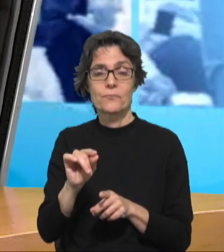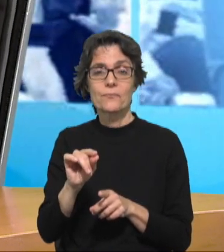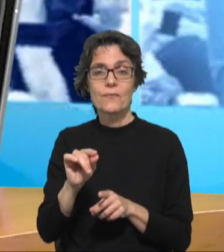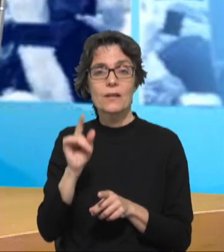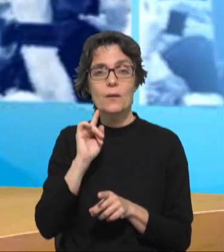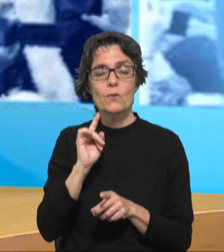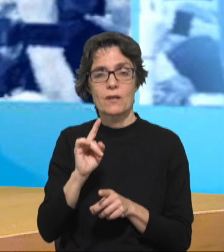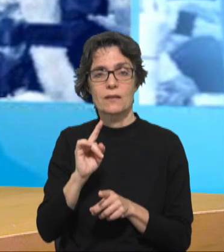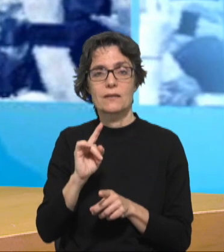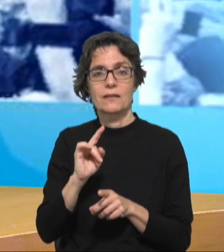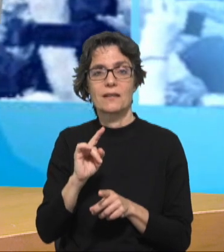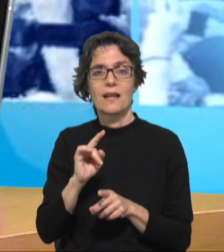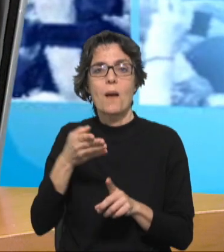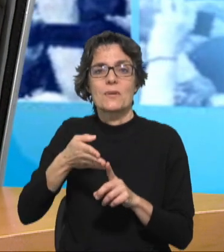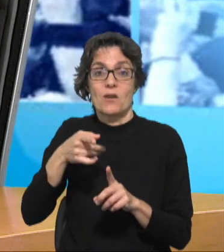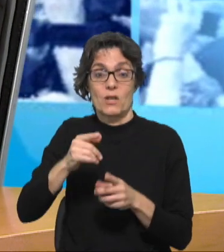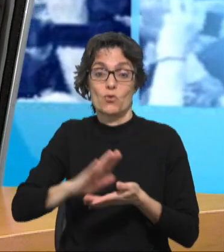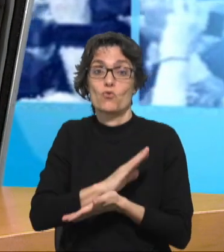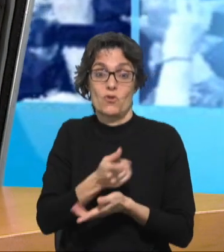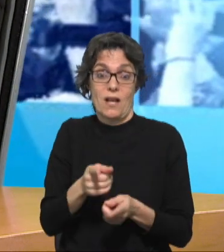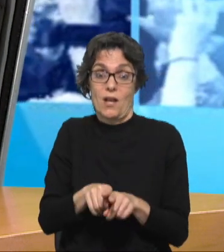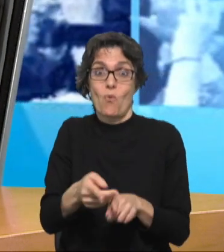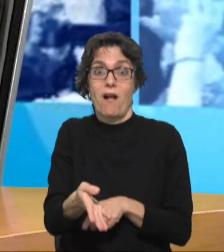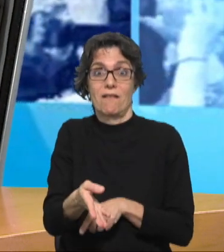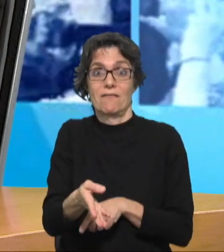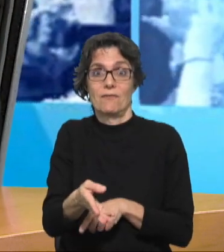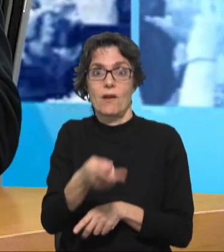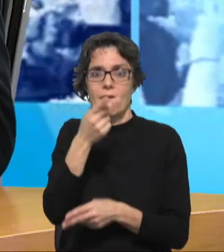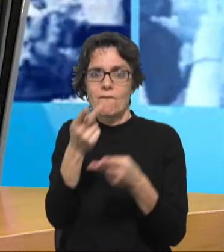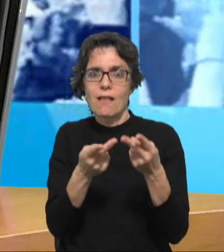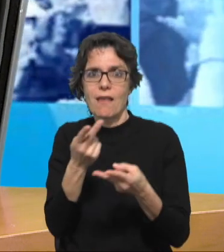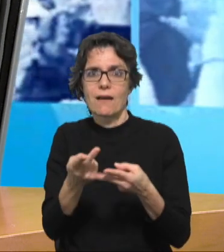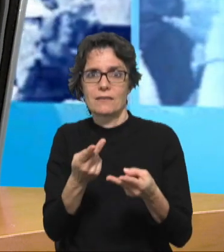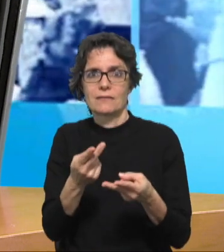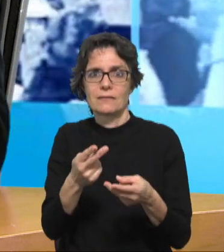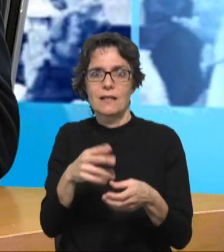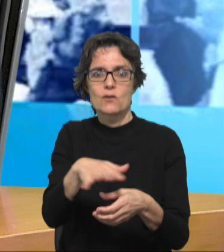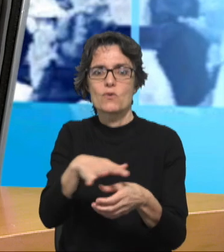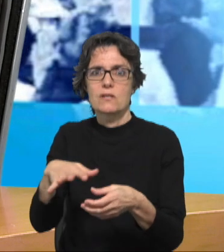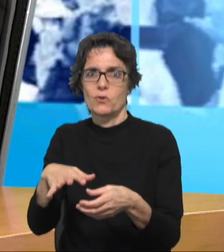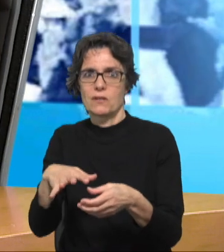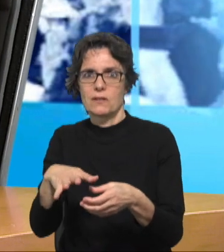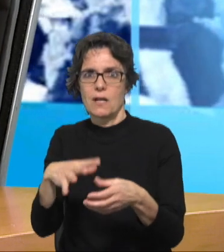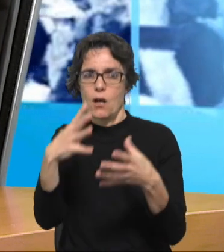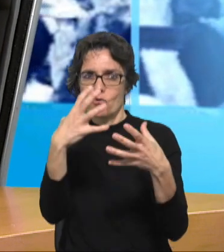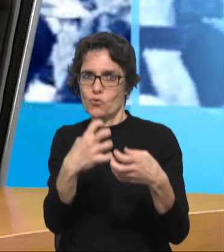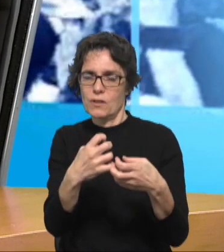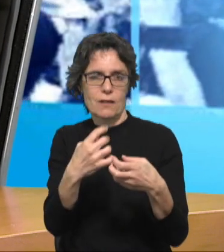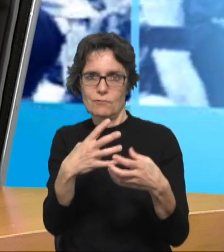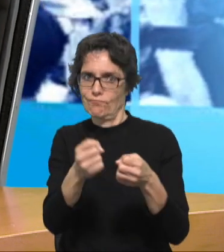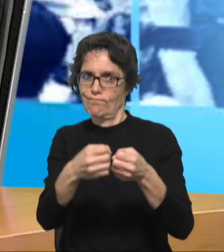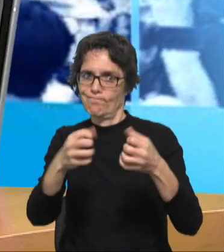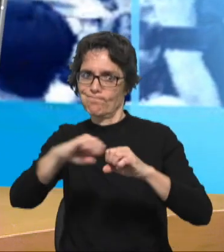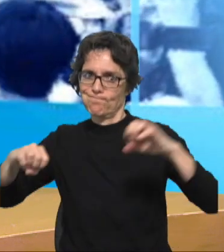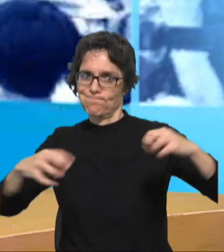e do jornal, não é? Tem esta missão também de avaliar a realidade e não ter medo e ter coragem de denunciar aquilo que não